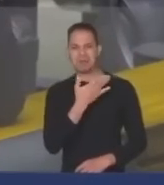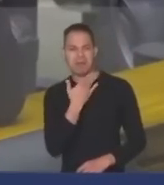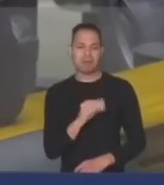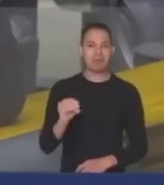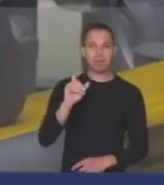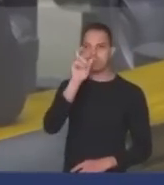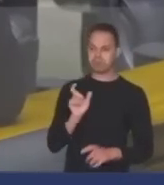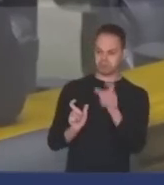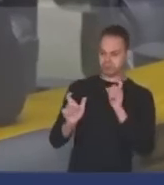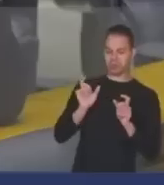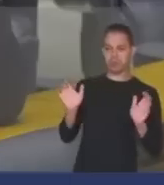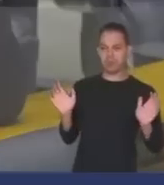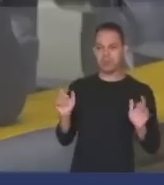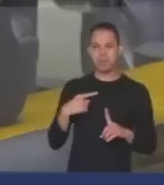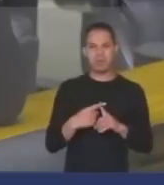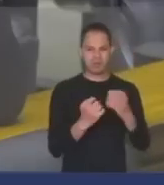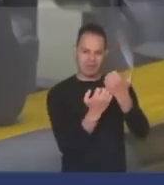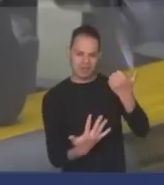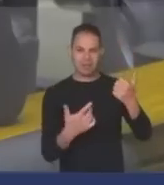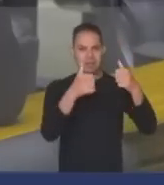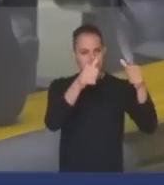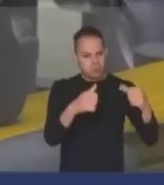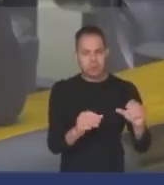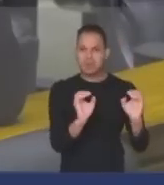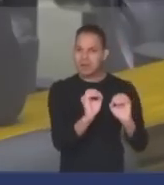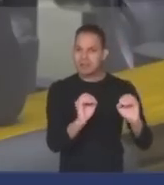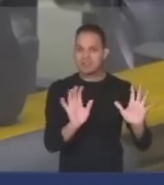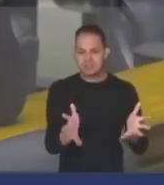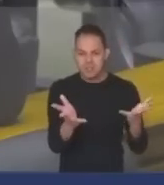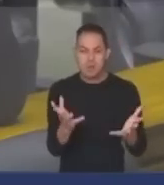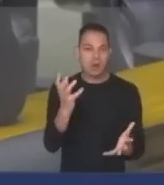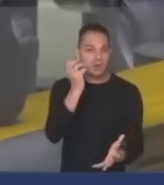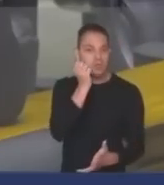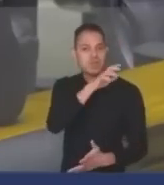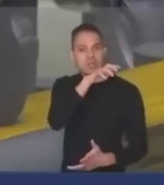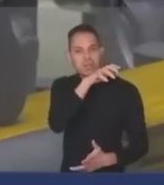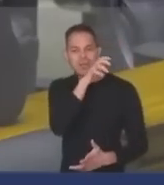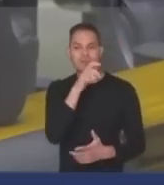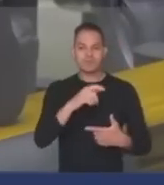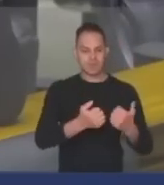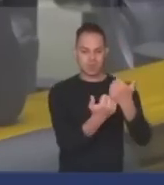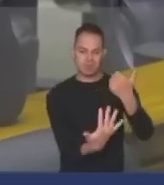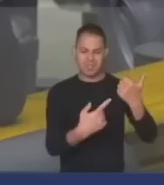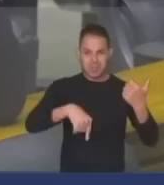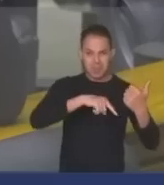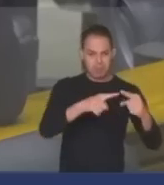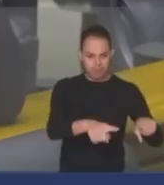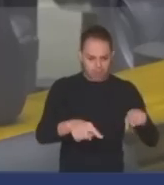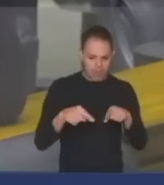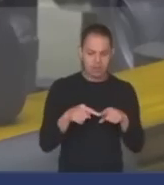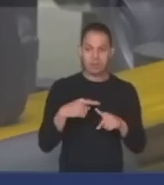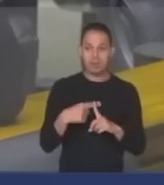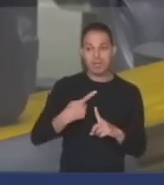porque nós não temos cartaz solicitando ou estimulando a adoção de animais nos nossos gabinetes. E simplesmente porque nós